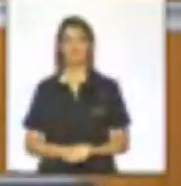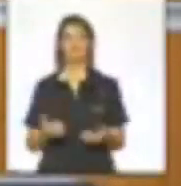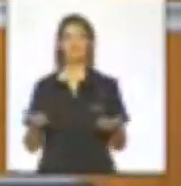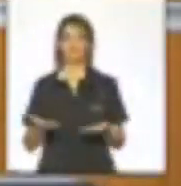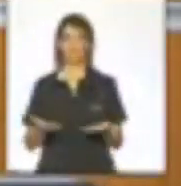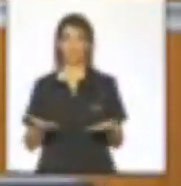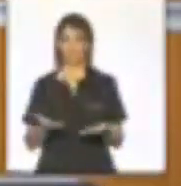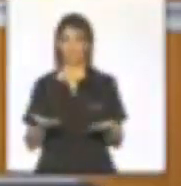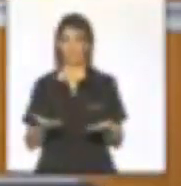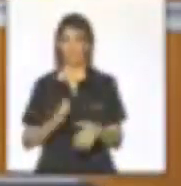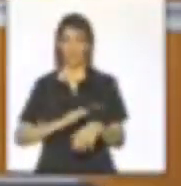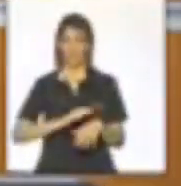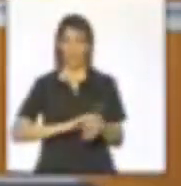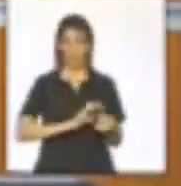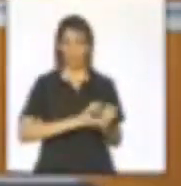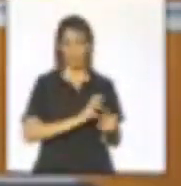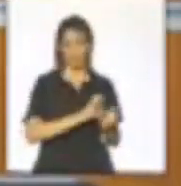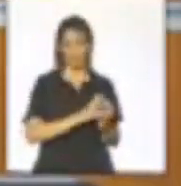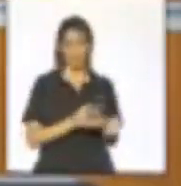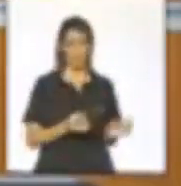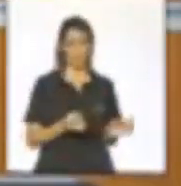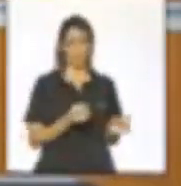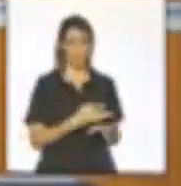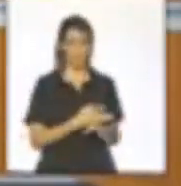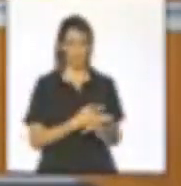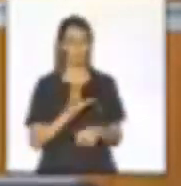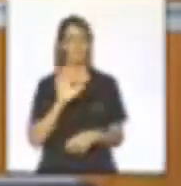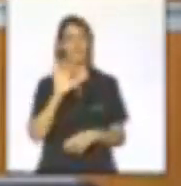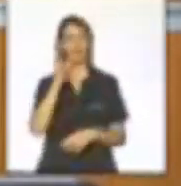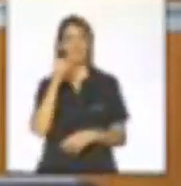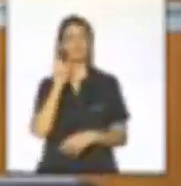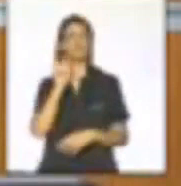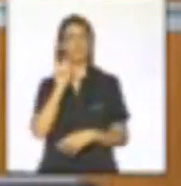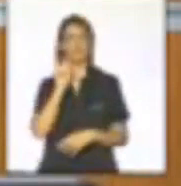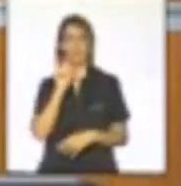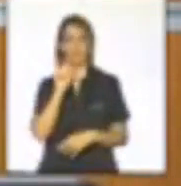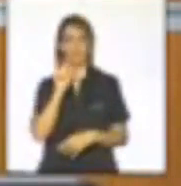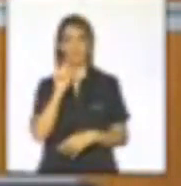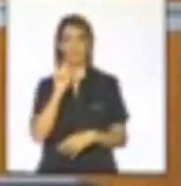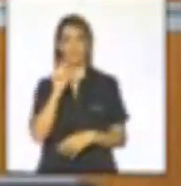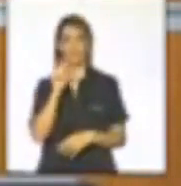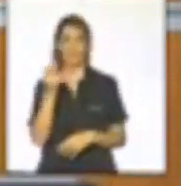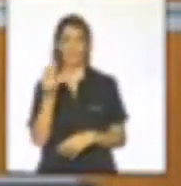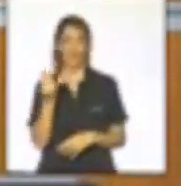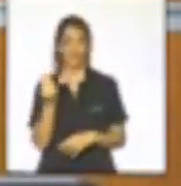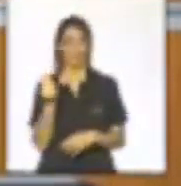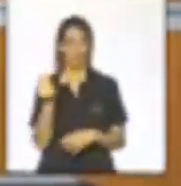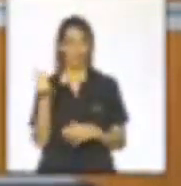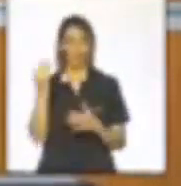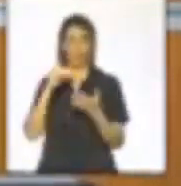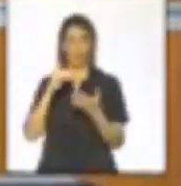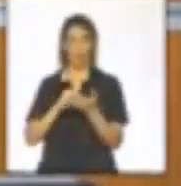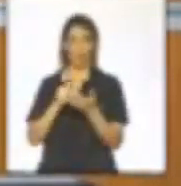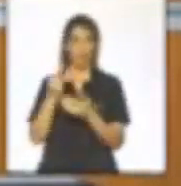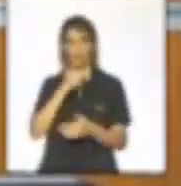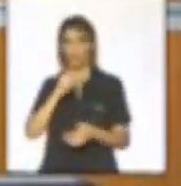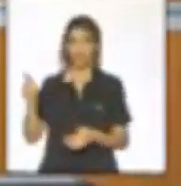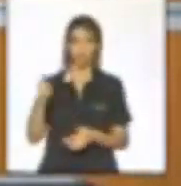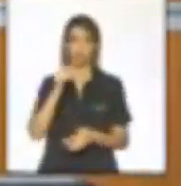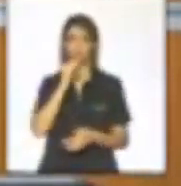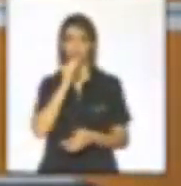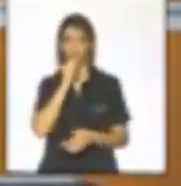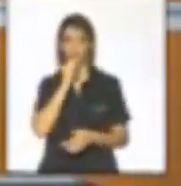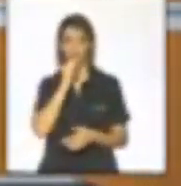Aqui, montei o cubo. Então, o que que vai acontecer? Agora, eu vou colocar aqui o último exemplo